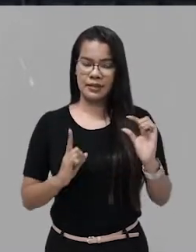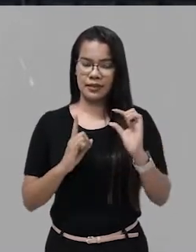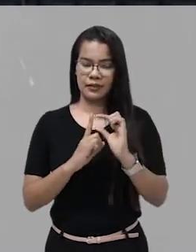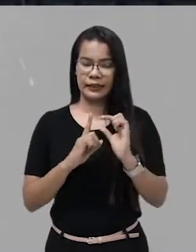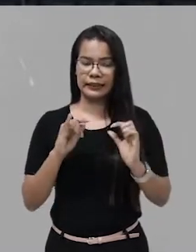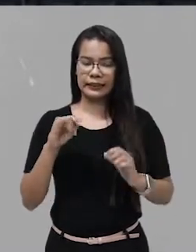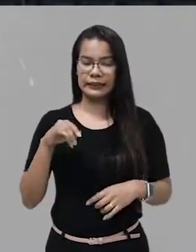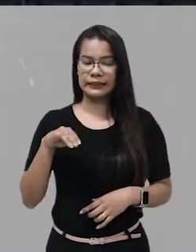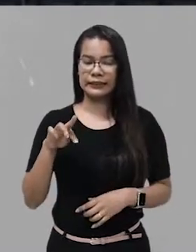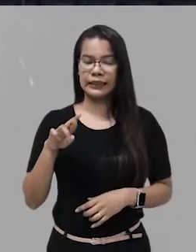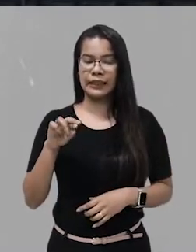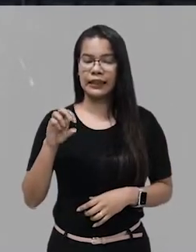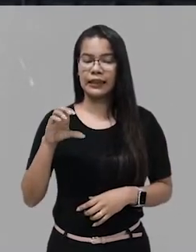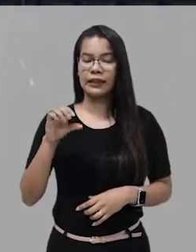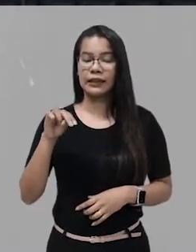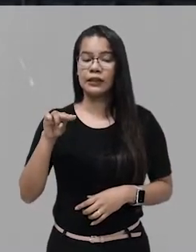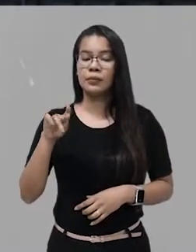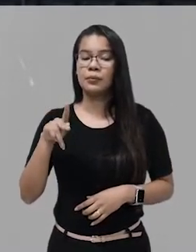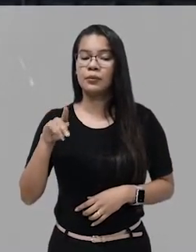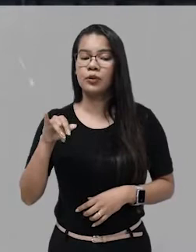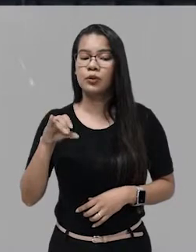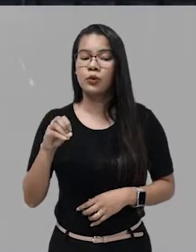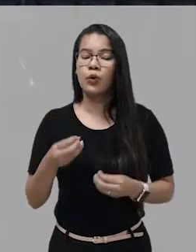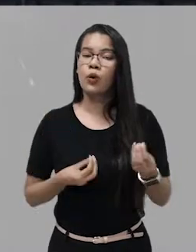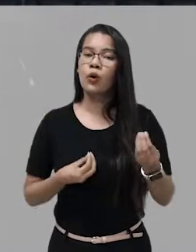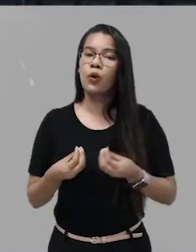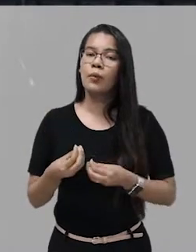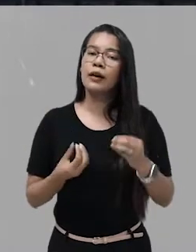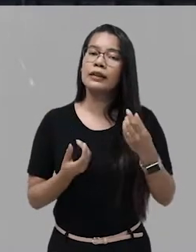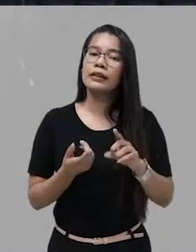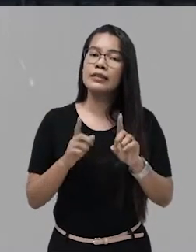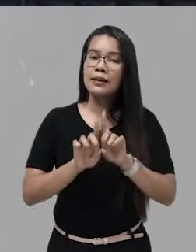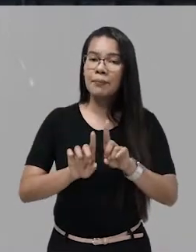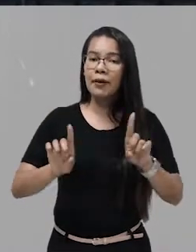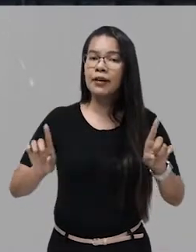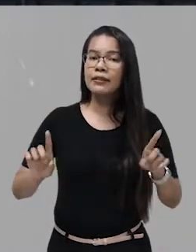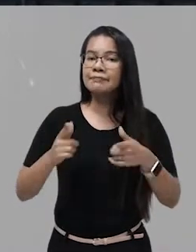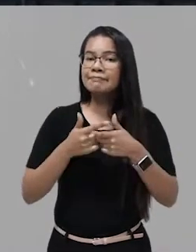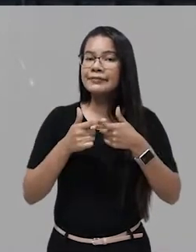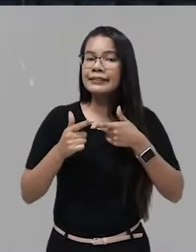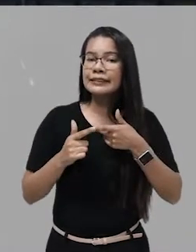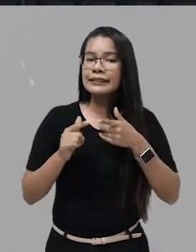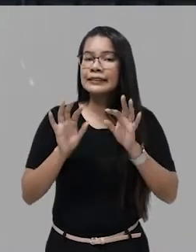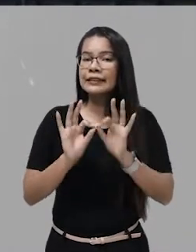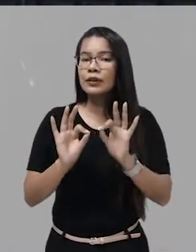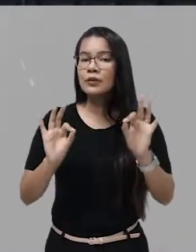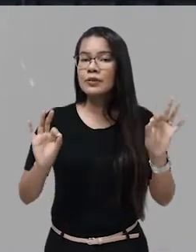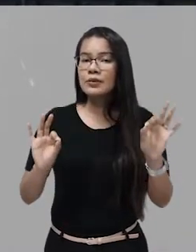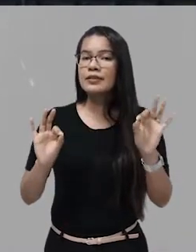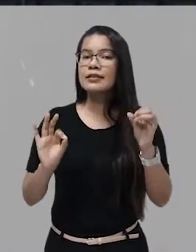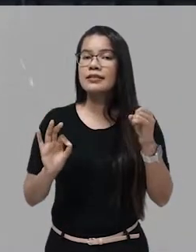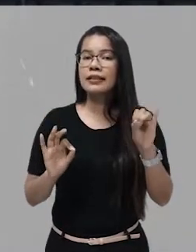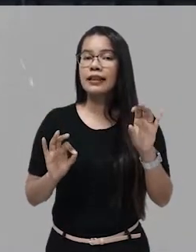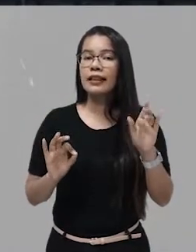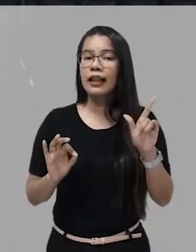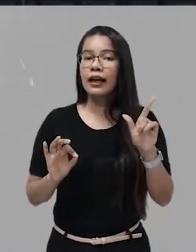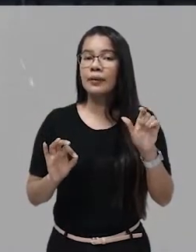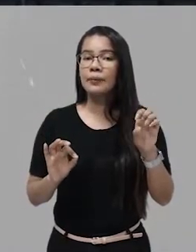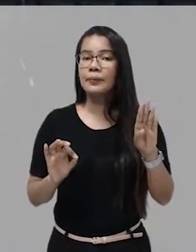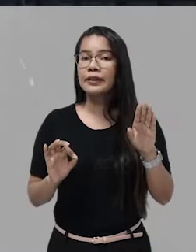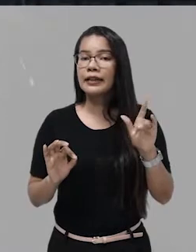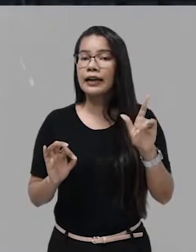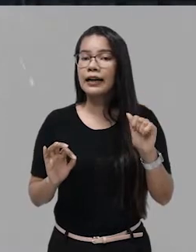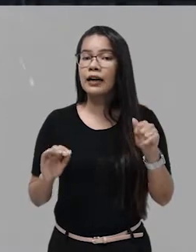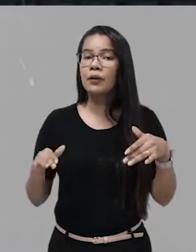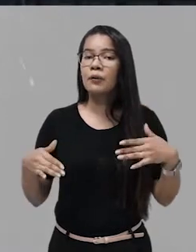que termina essa palavra? Como é que é a separação silábica dessa palavra? Ela possui ditongo, ela é uma palavra oxítona,